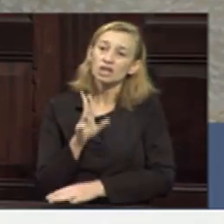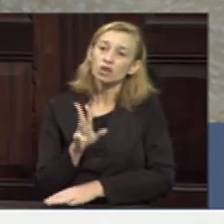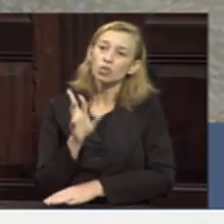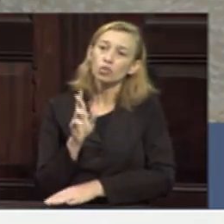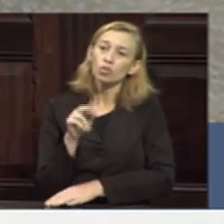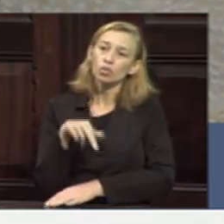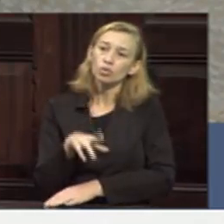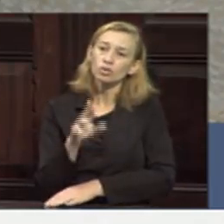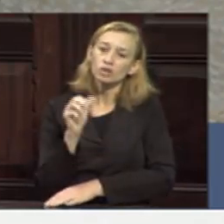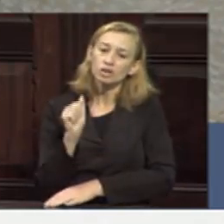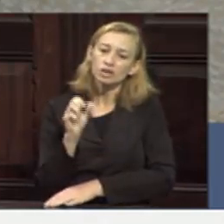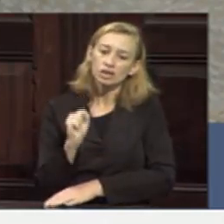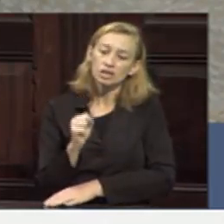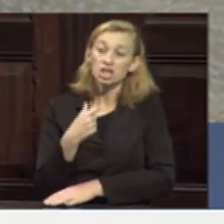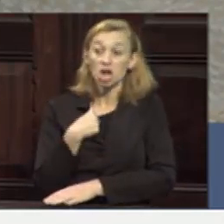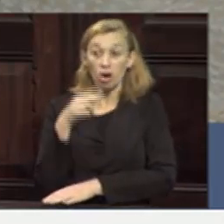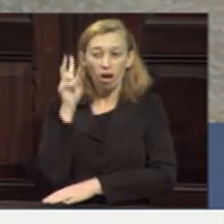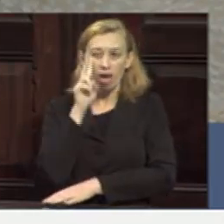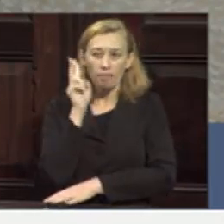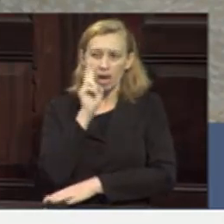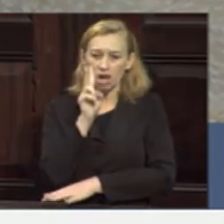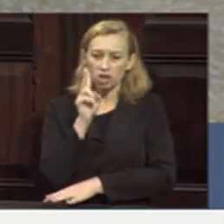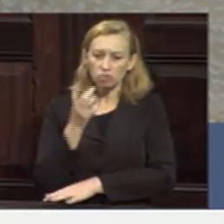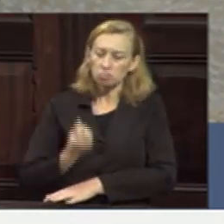E eu lembrei de um poema